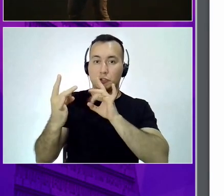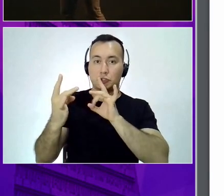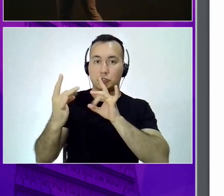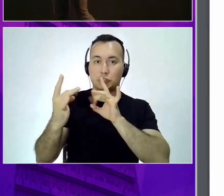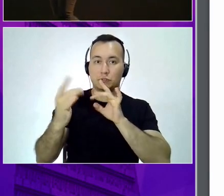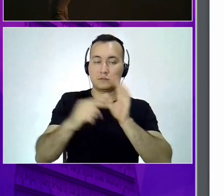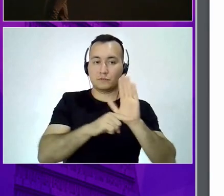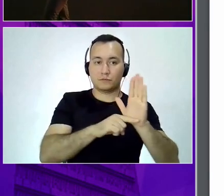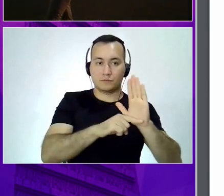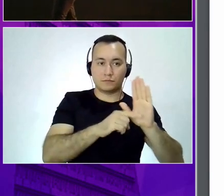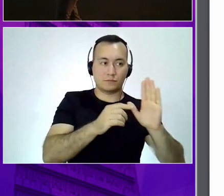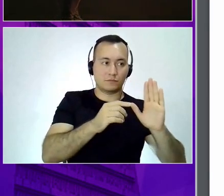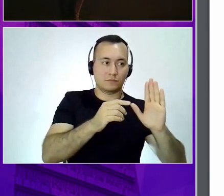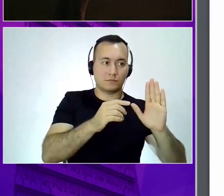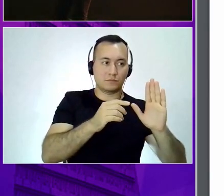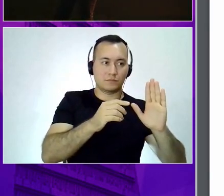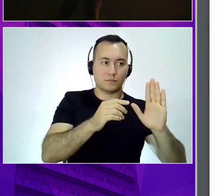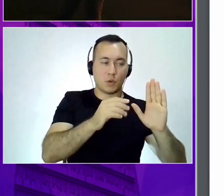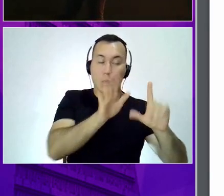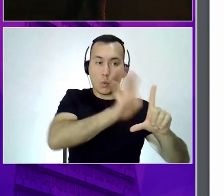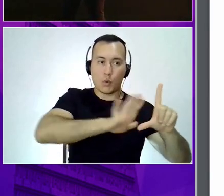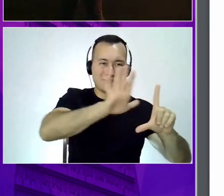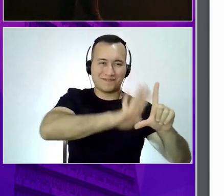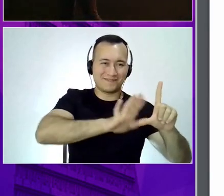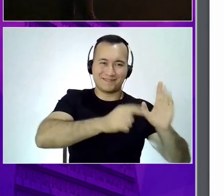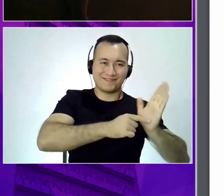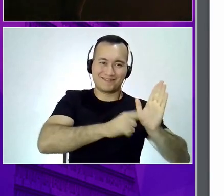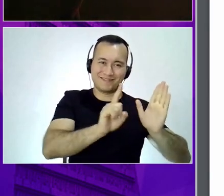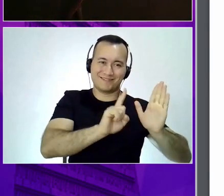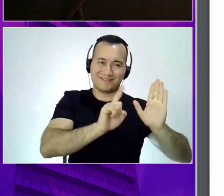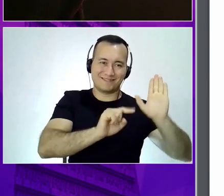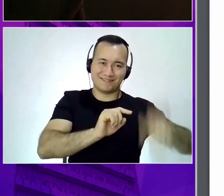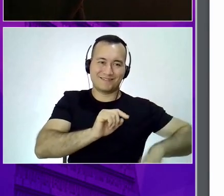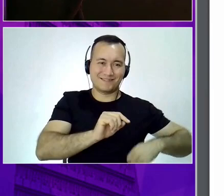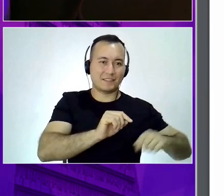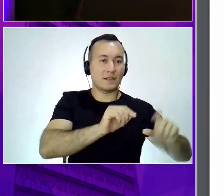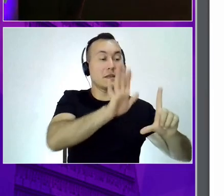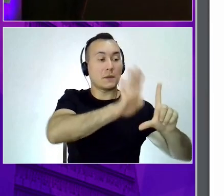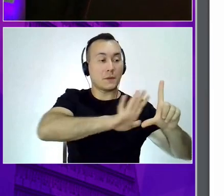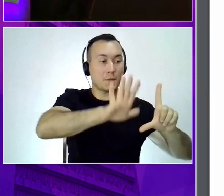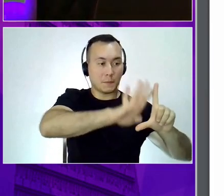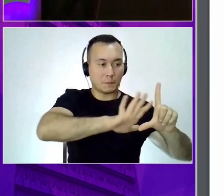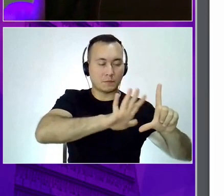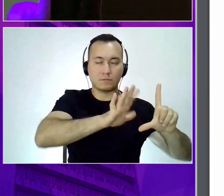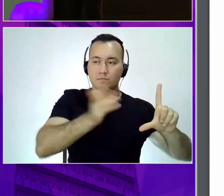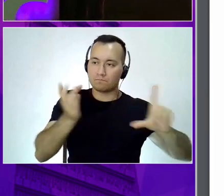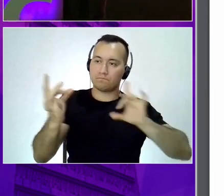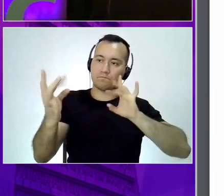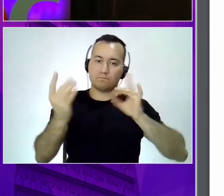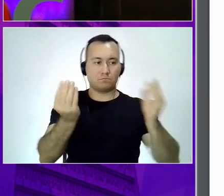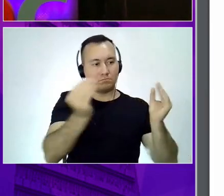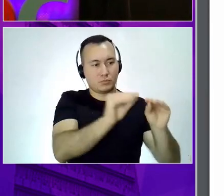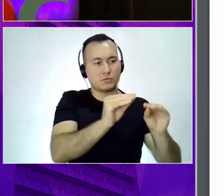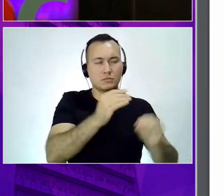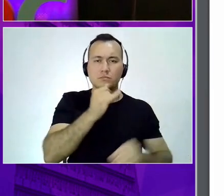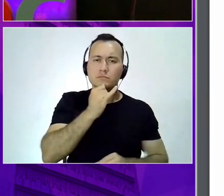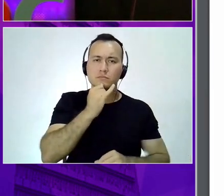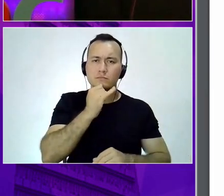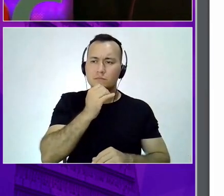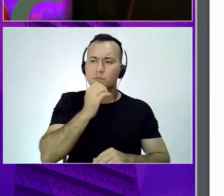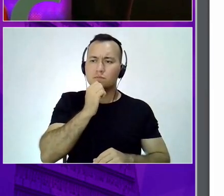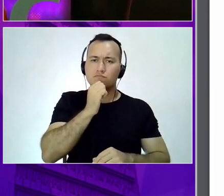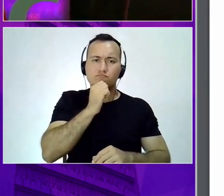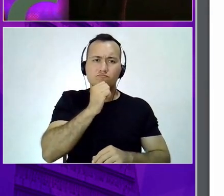ferramenta? Não é uma luta, às vezes, a gente tem que ligar e pedir, poxa, fulano está atrasado, vai fechar o prazo, tem que